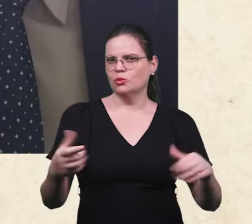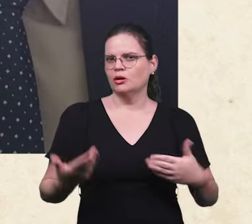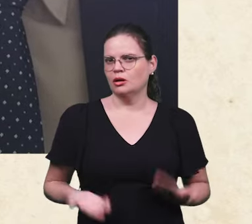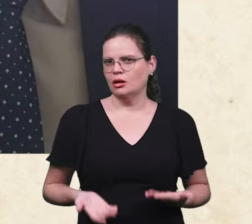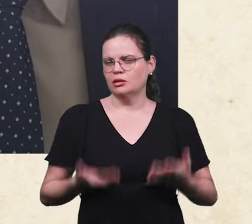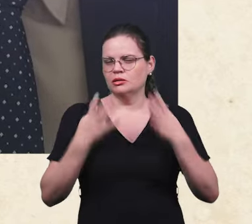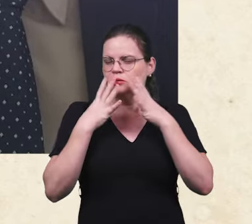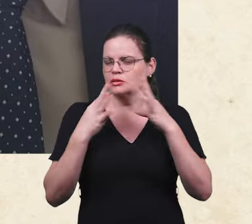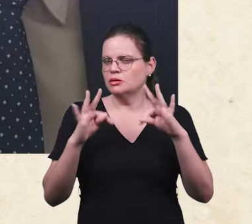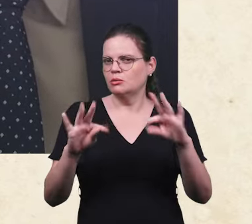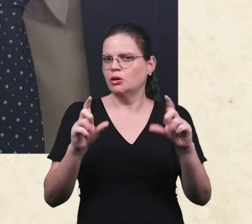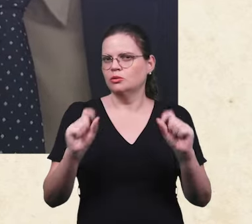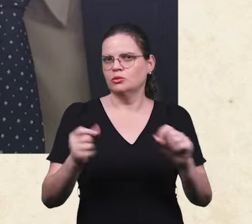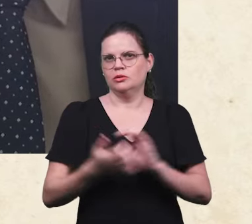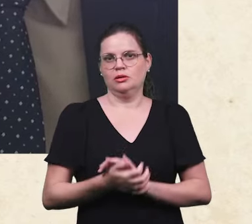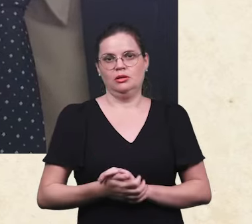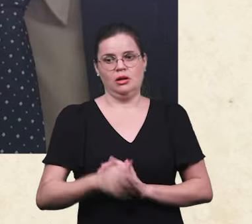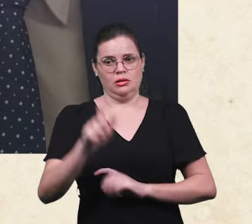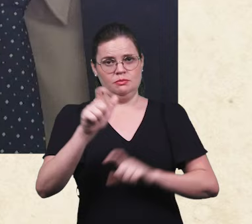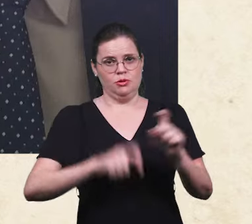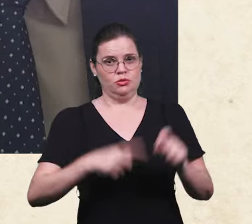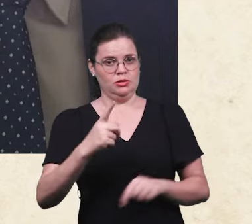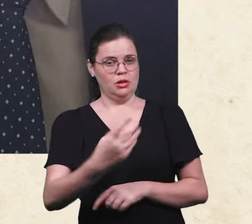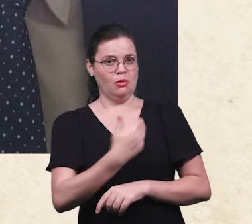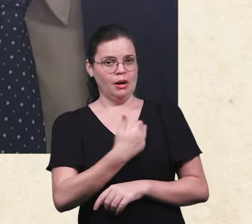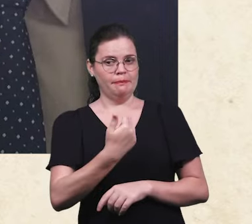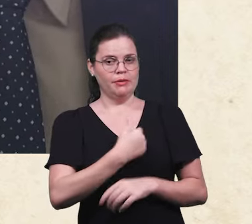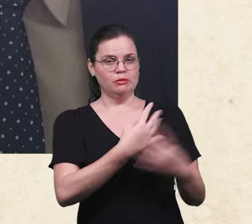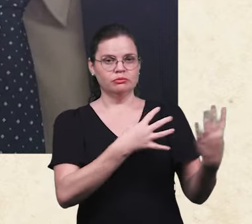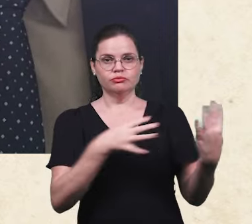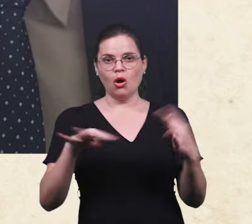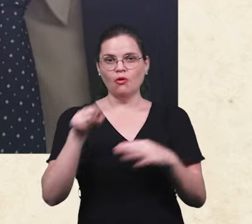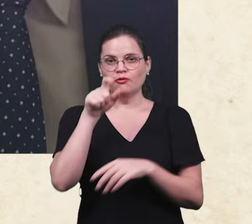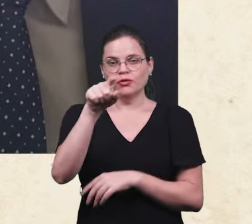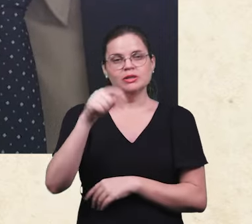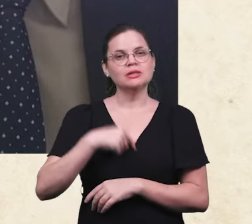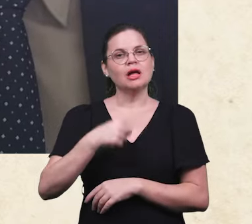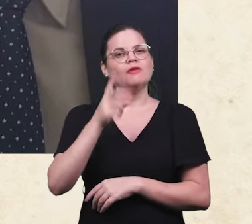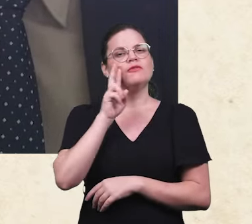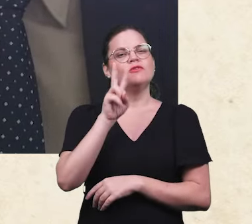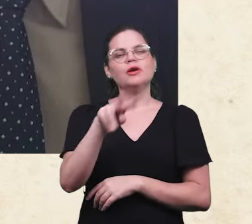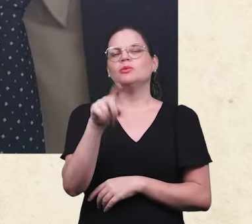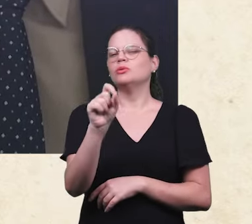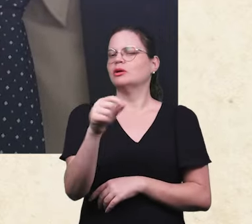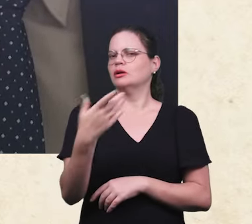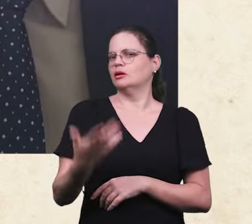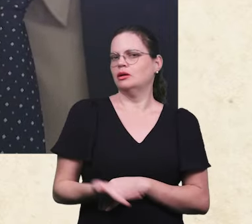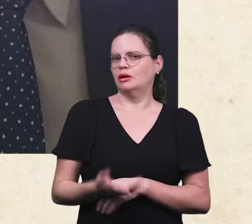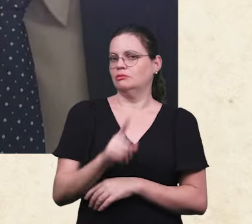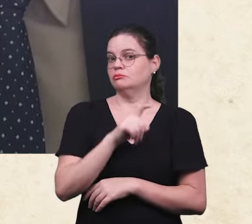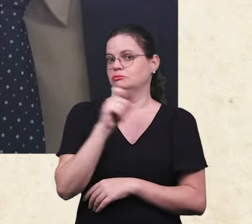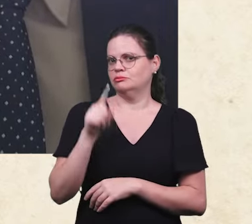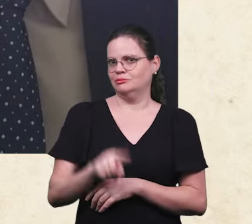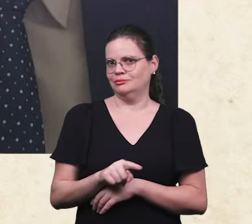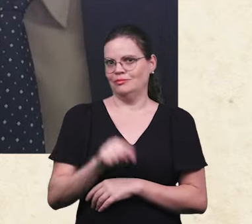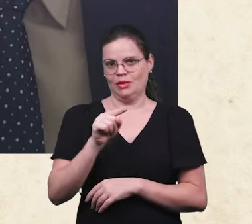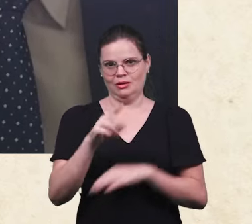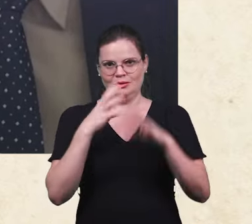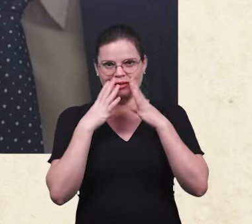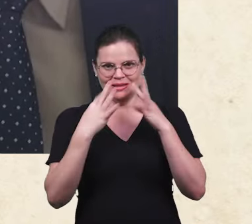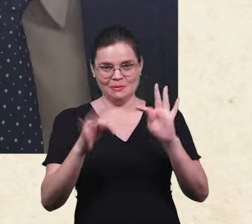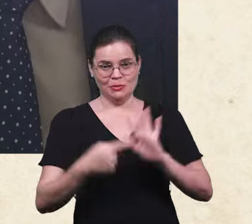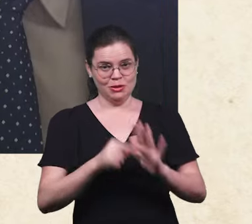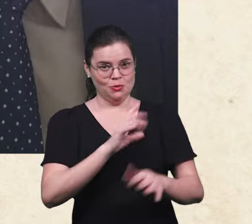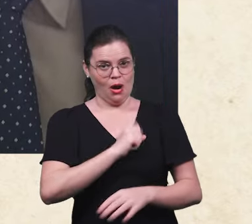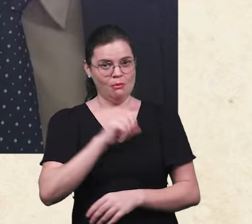são comuns a você, aqueles que são, que participam das mesmas redes sociais que você. Você tem testemunhado